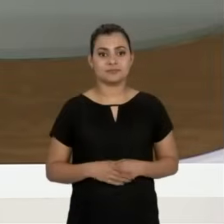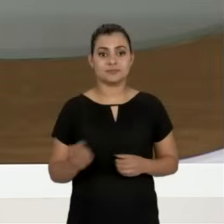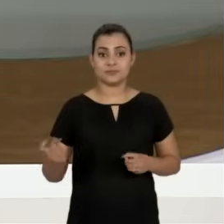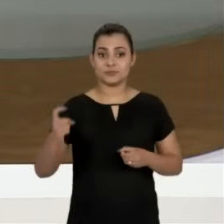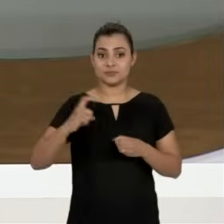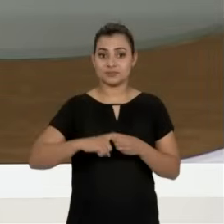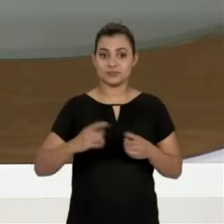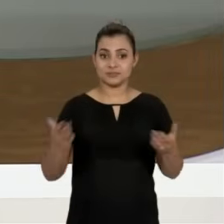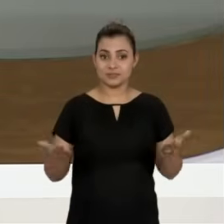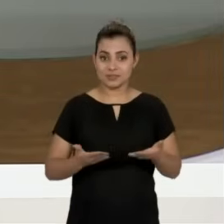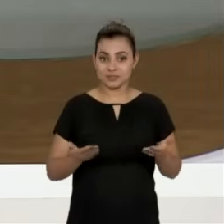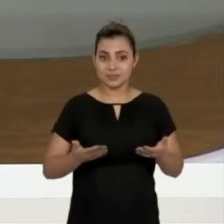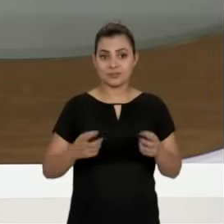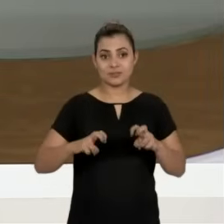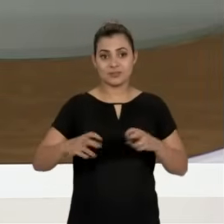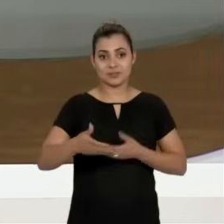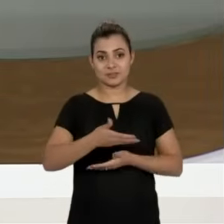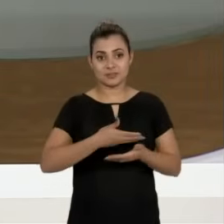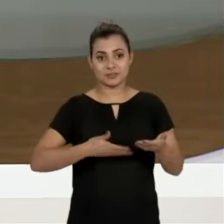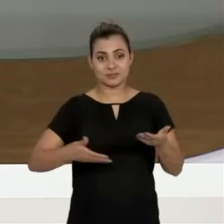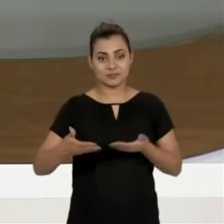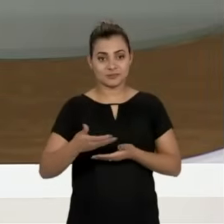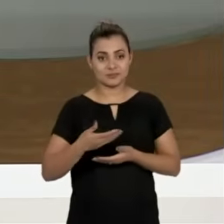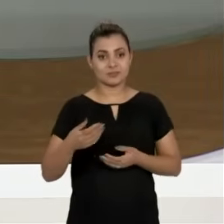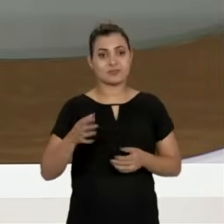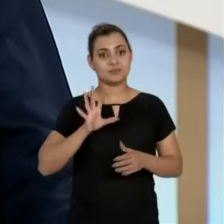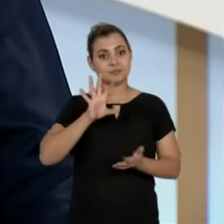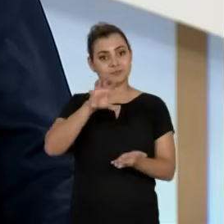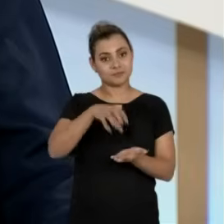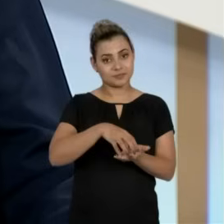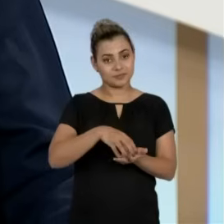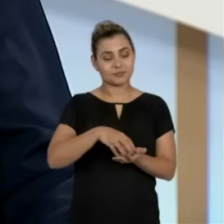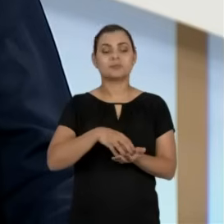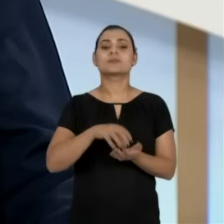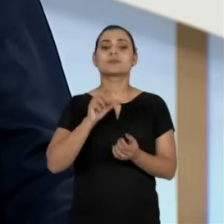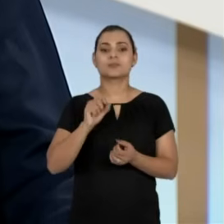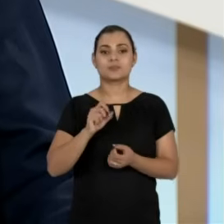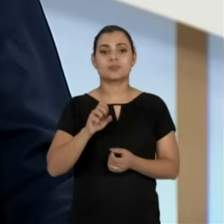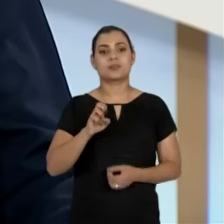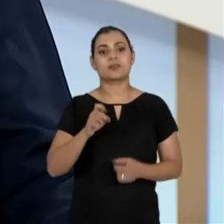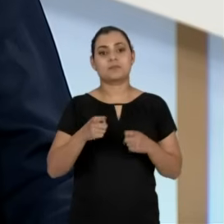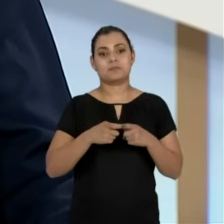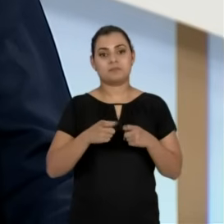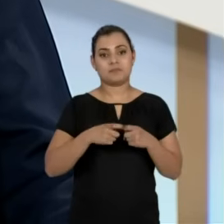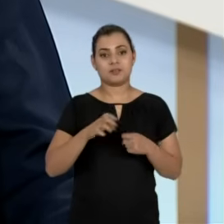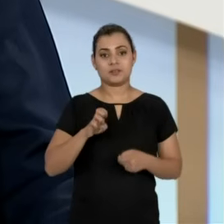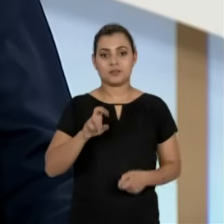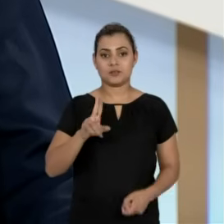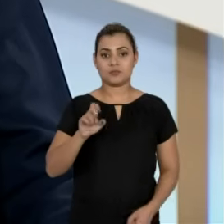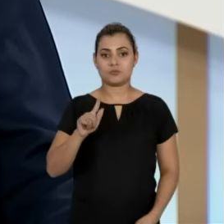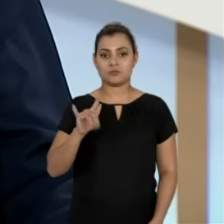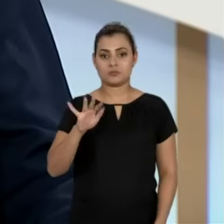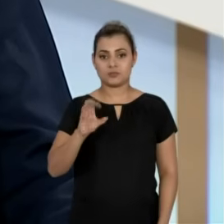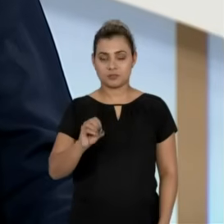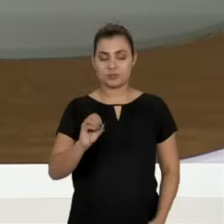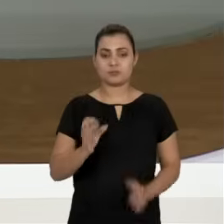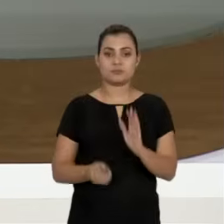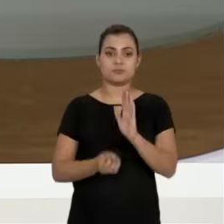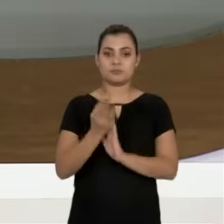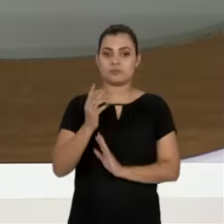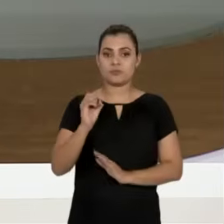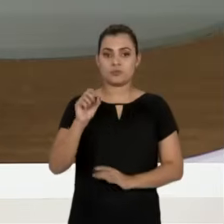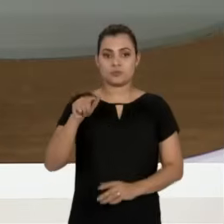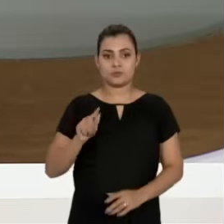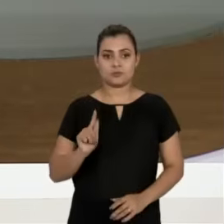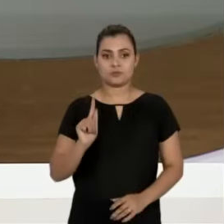Estamos de volta com Roda Viva. Aqui no centro, o doutor Eugênio, fundador da ONG Saúde e